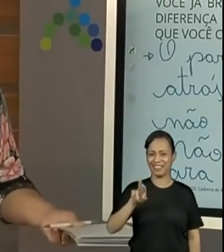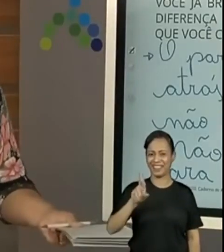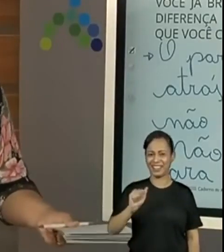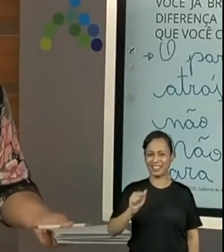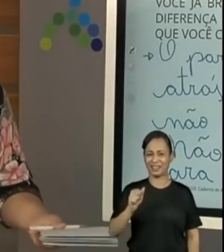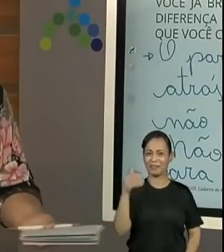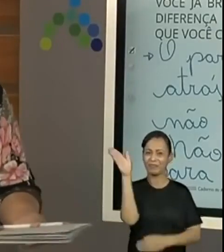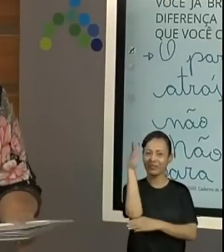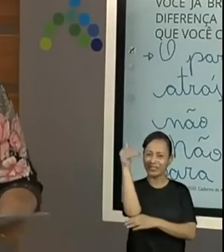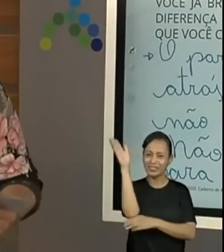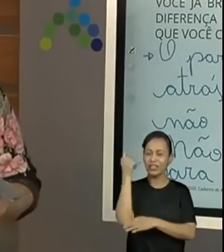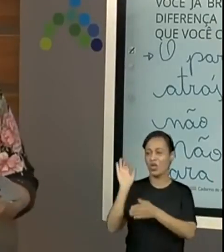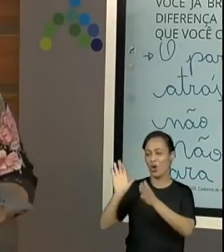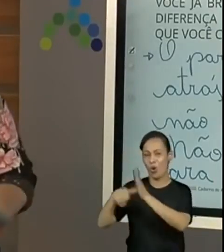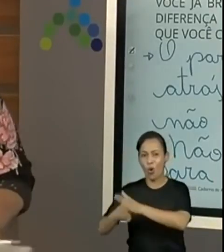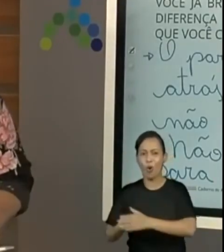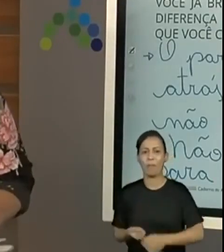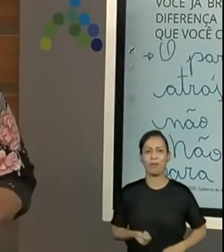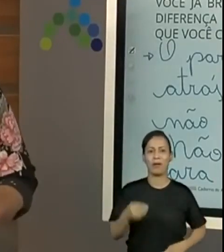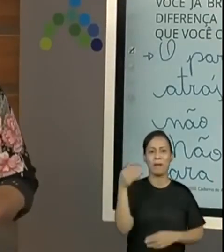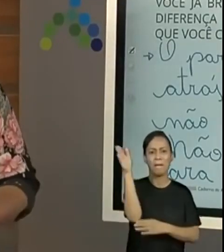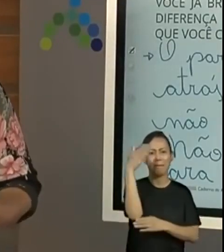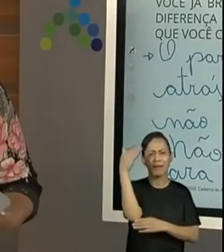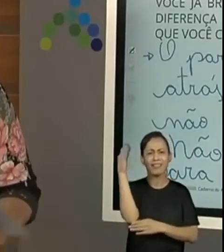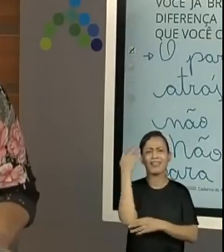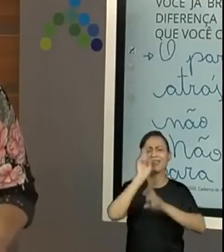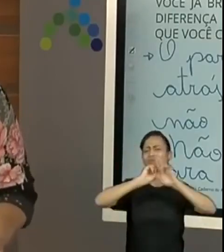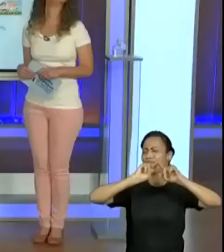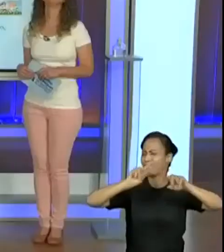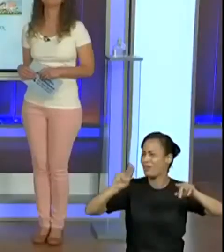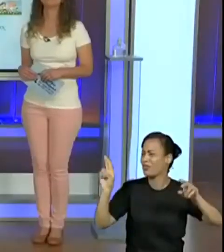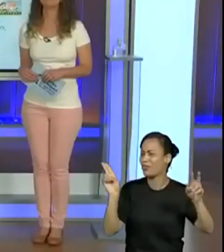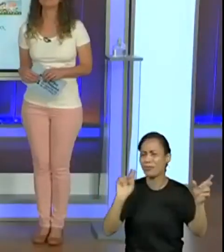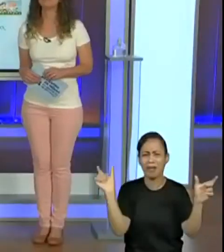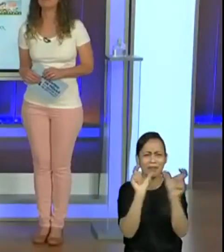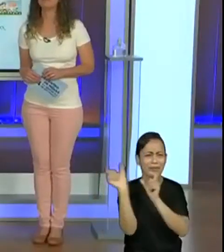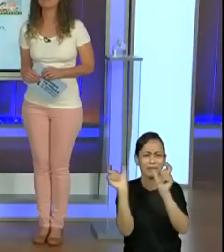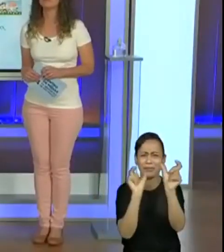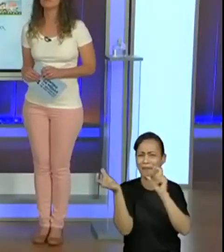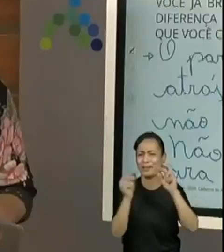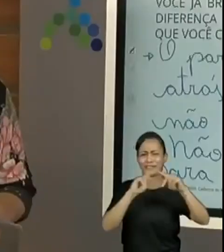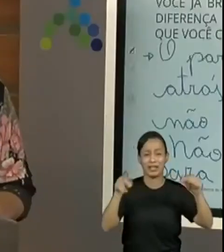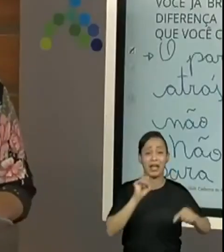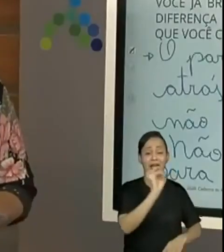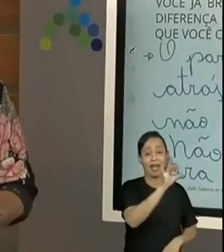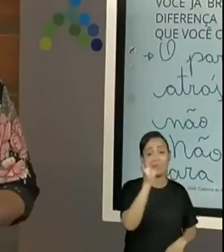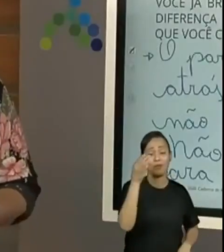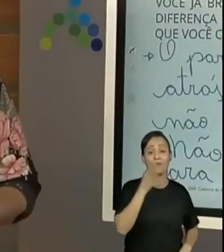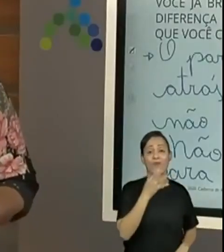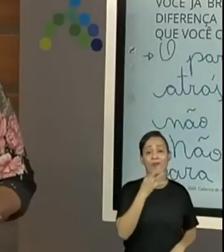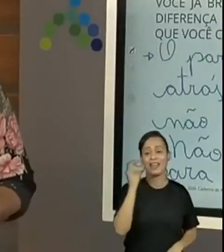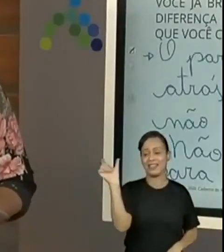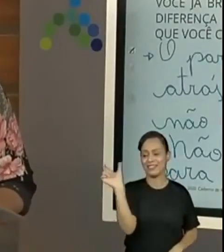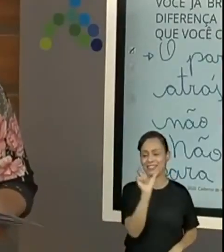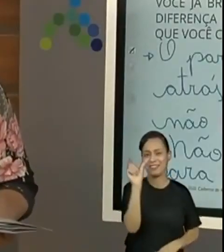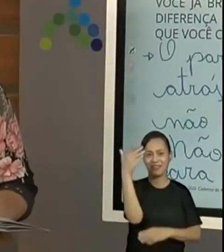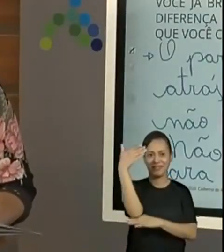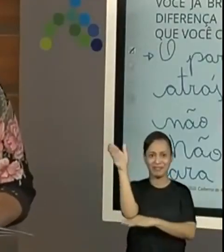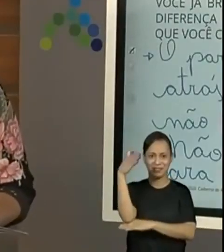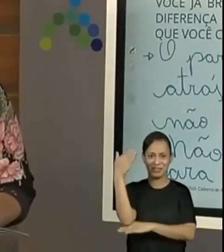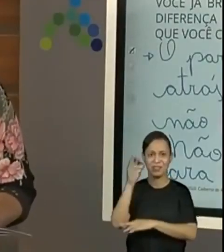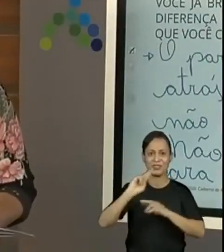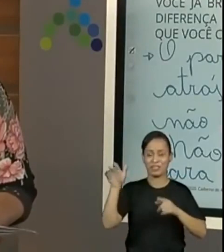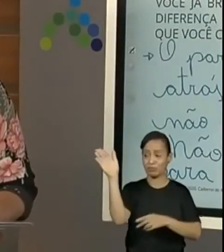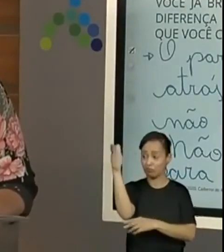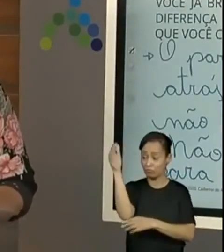Qual é outro, professora? Bandeirinha estourou. Pega-bandeira. Pega-bandeira. Então, para você que não conhece, é uma boa